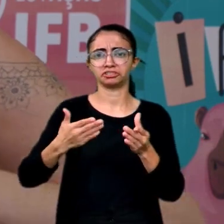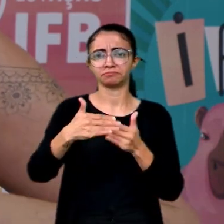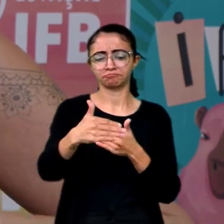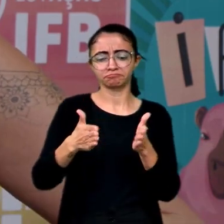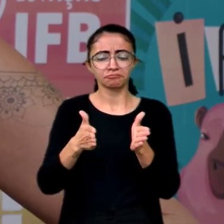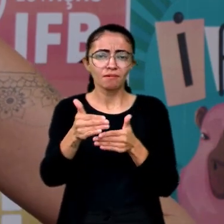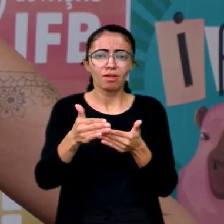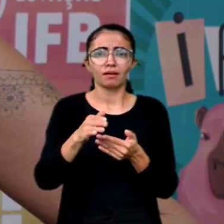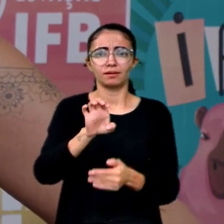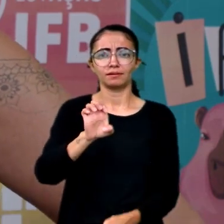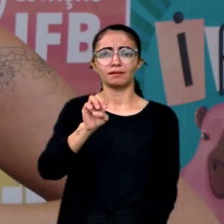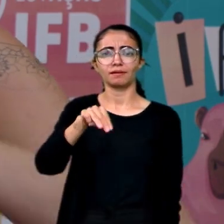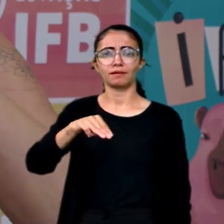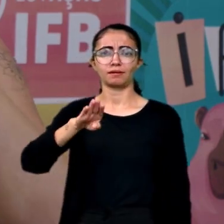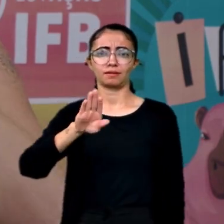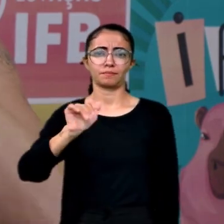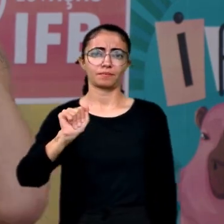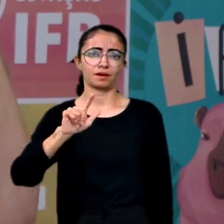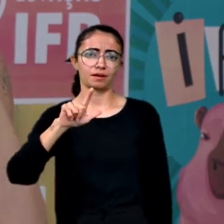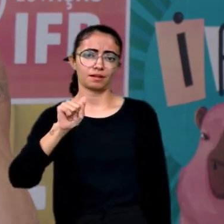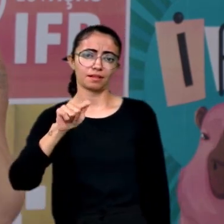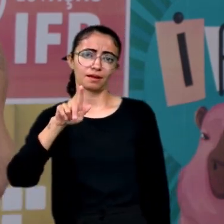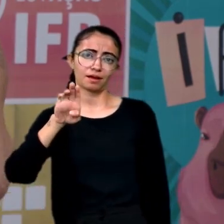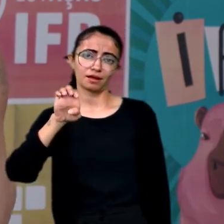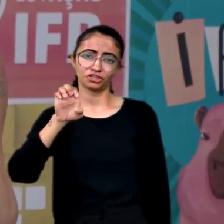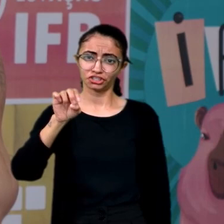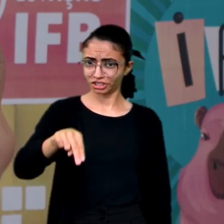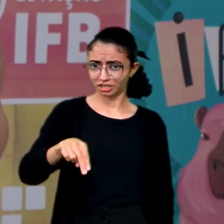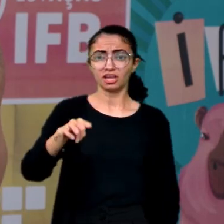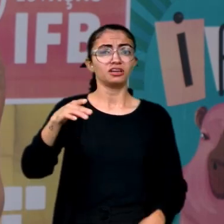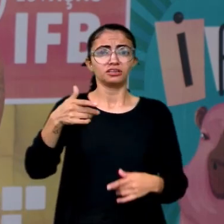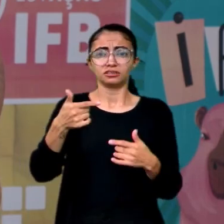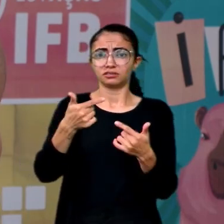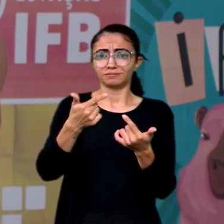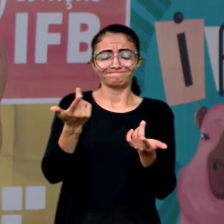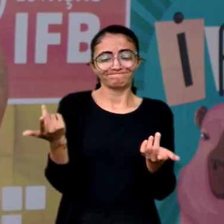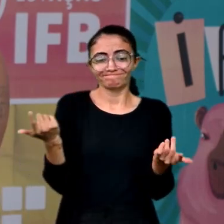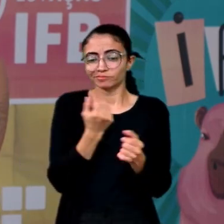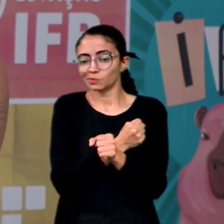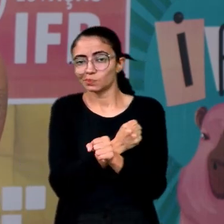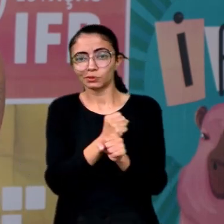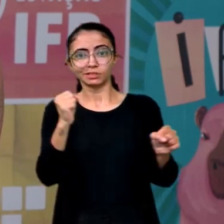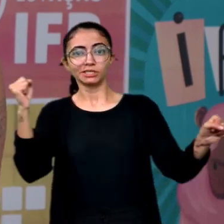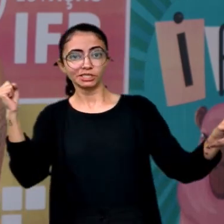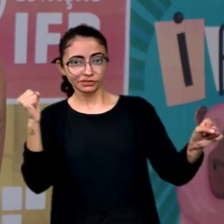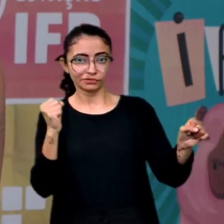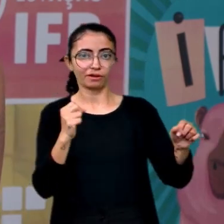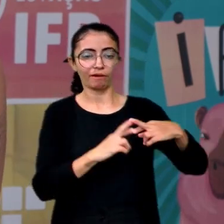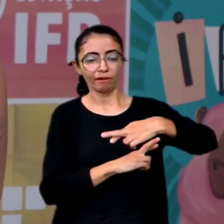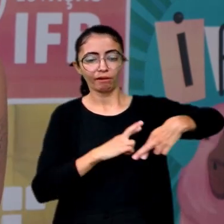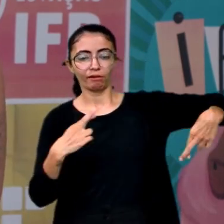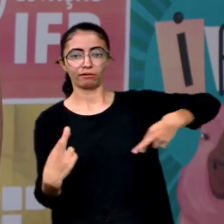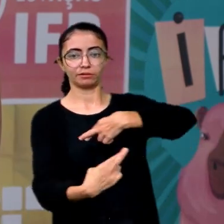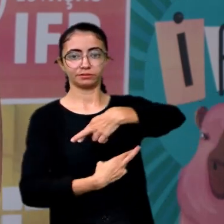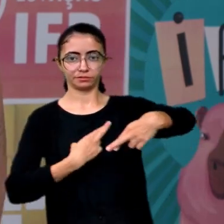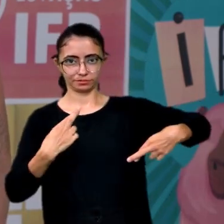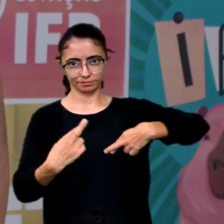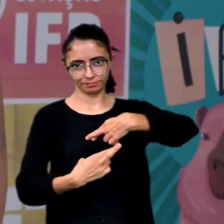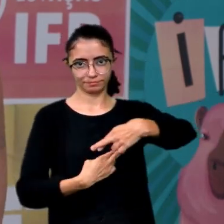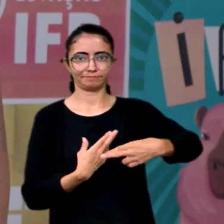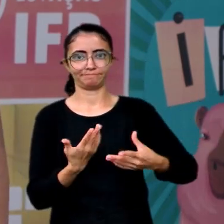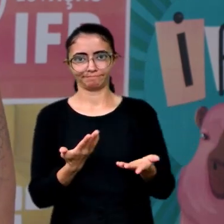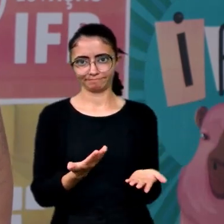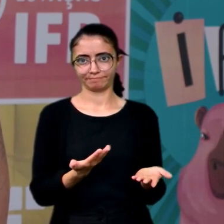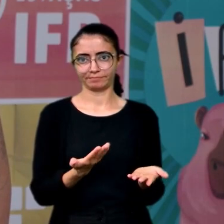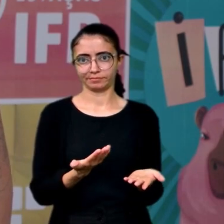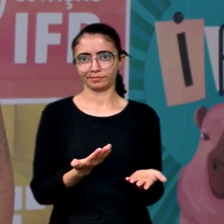ser recicladas? Nem tudo que é reciclável, que você vê aquele sinalzinho na embalagem, efetivamente